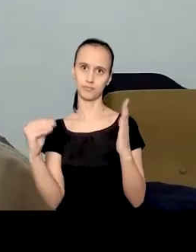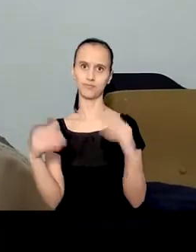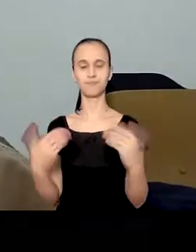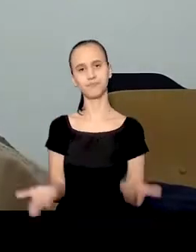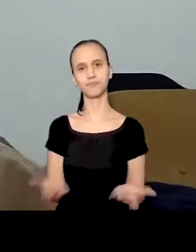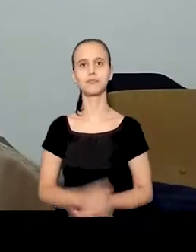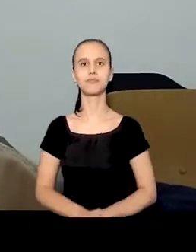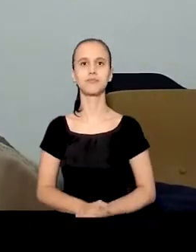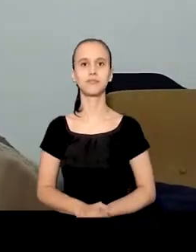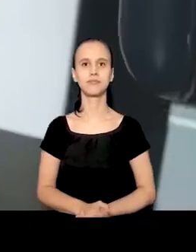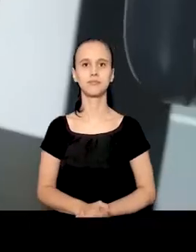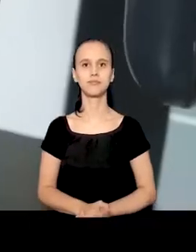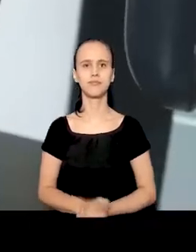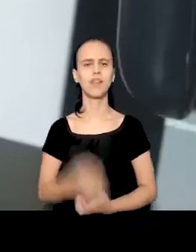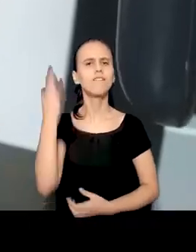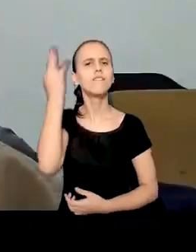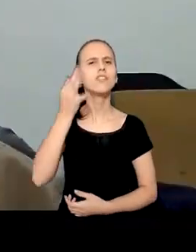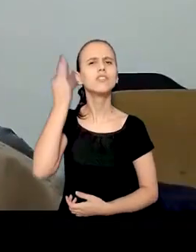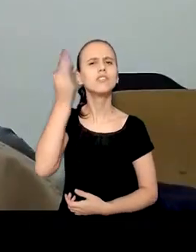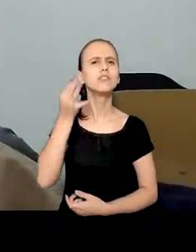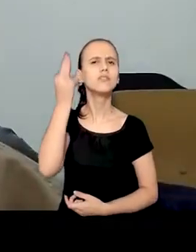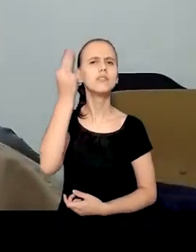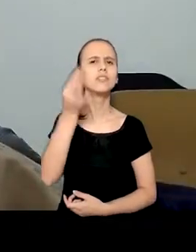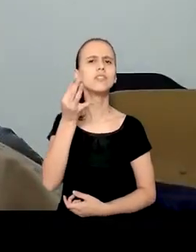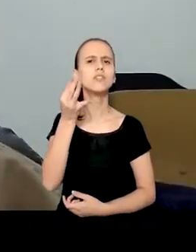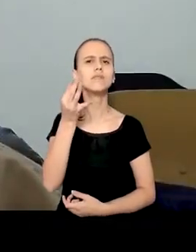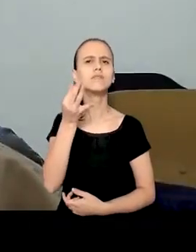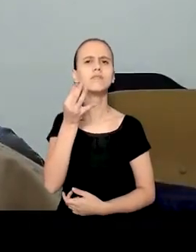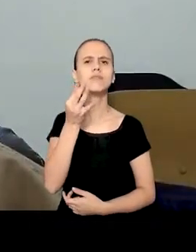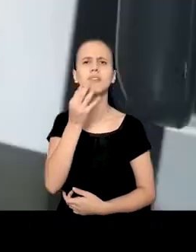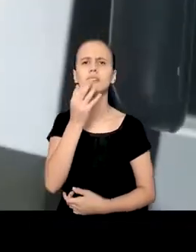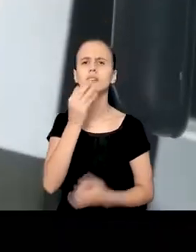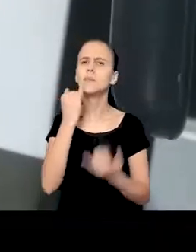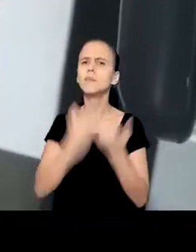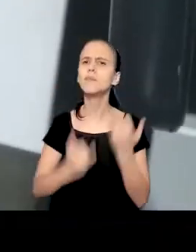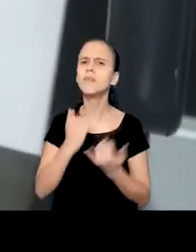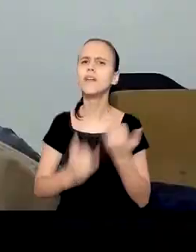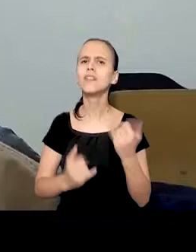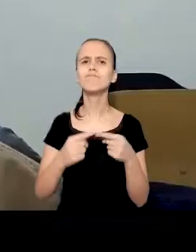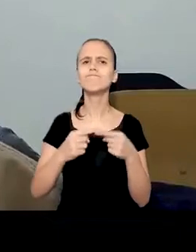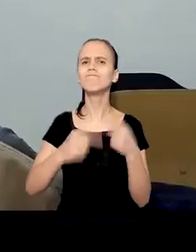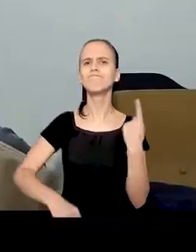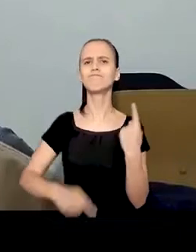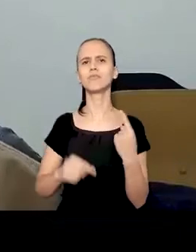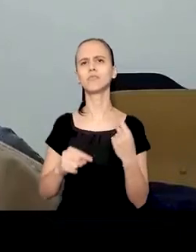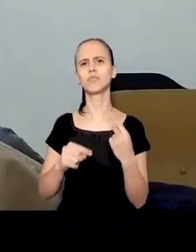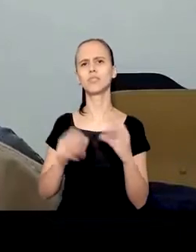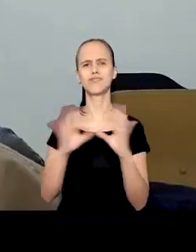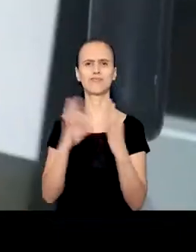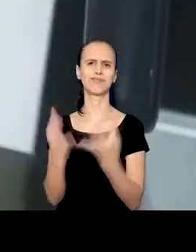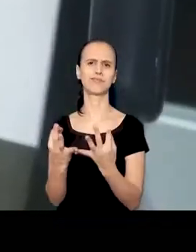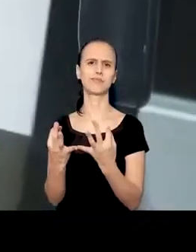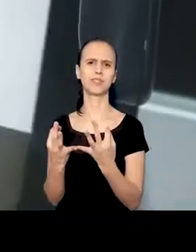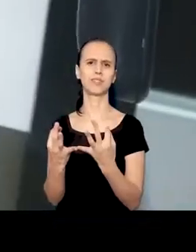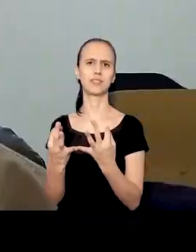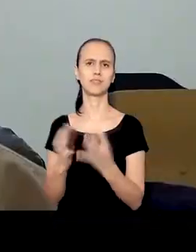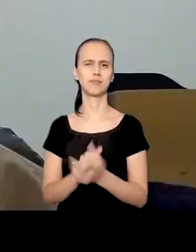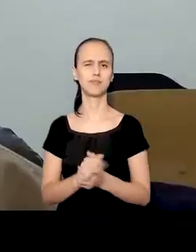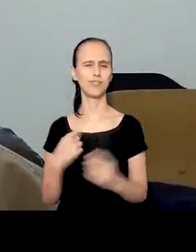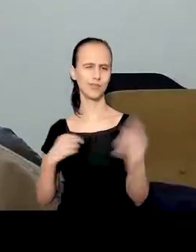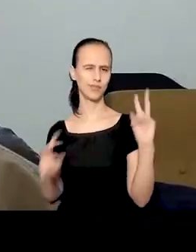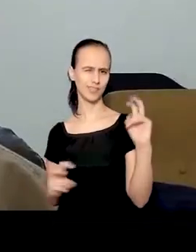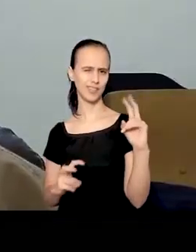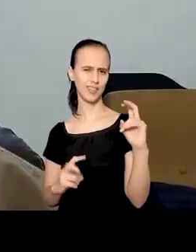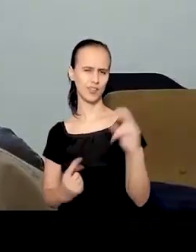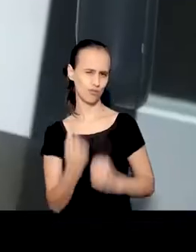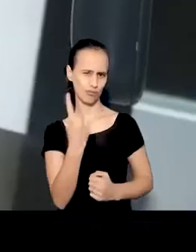por aquele modelo de família que nós conhecemos. A filosofia, ela parece que não se dá muito bem com o conceito de família.